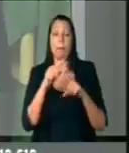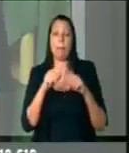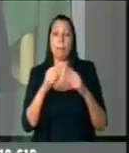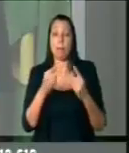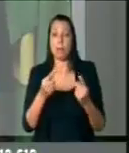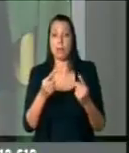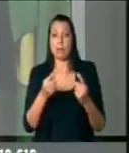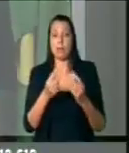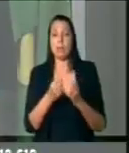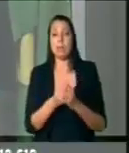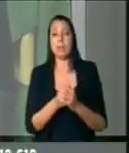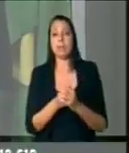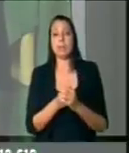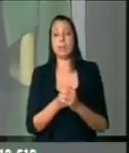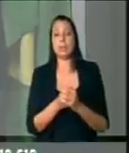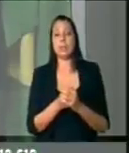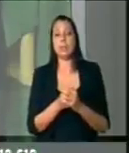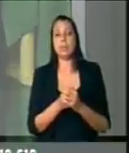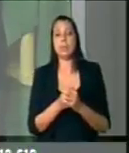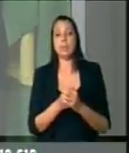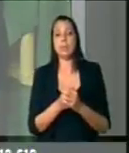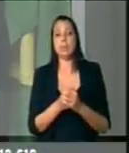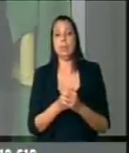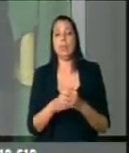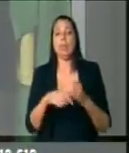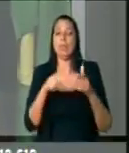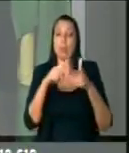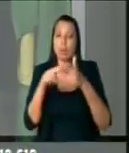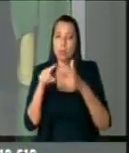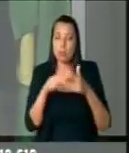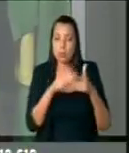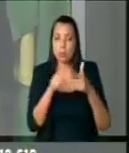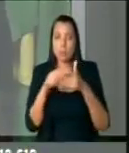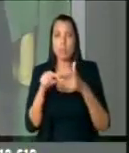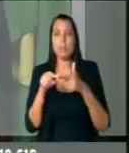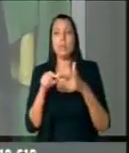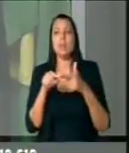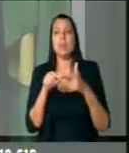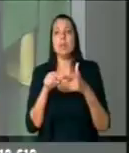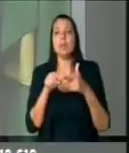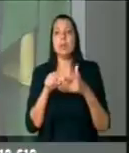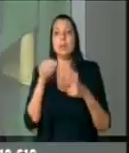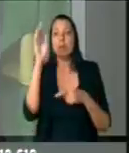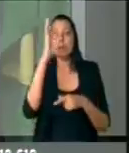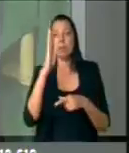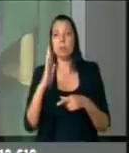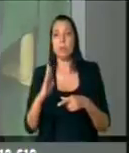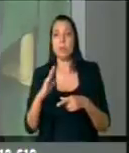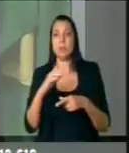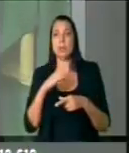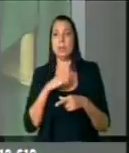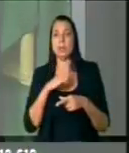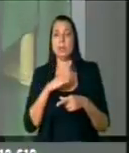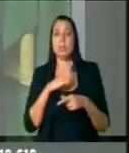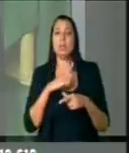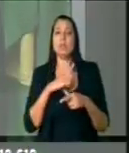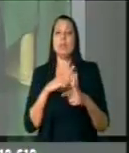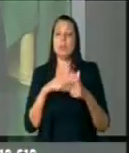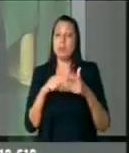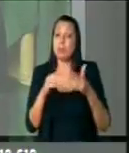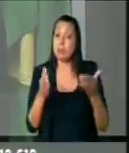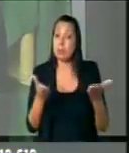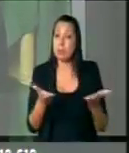Entretanto, os malefícios que a sua reintrodução no Brasil sucateado de hoje,